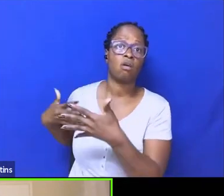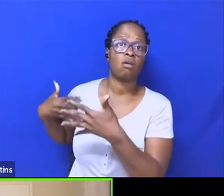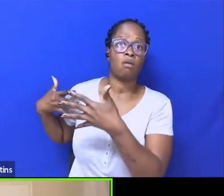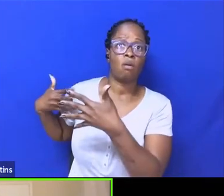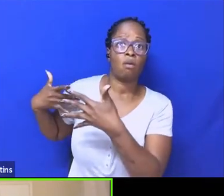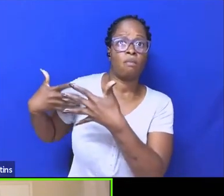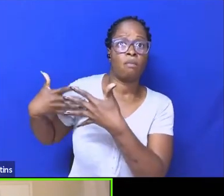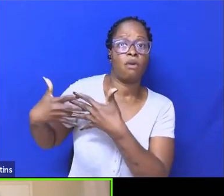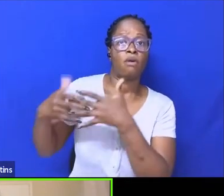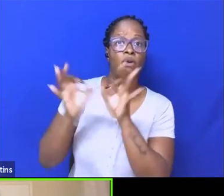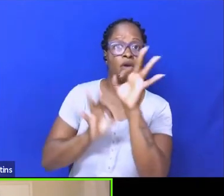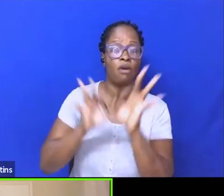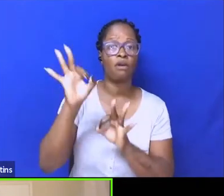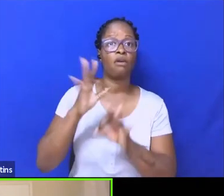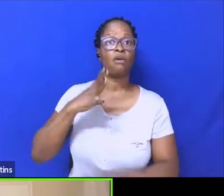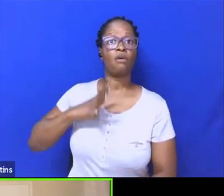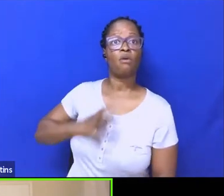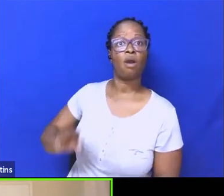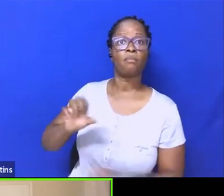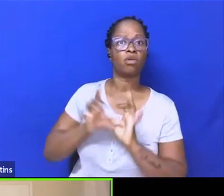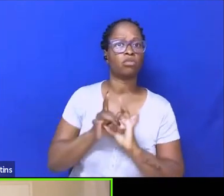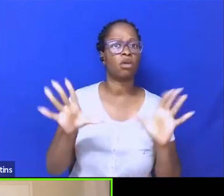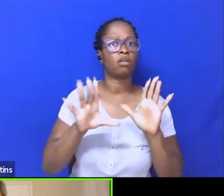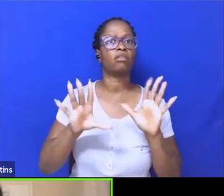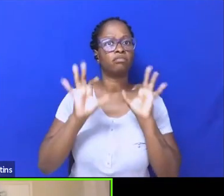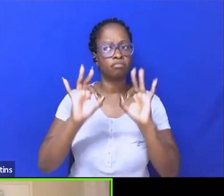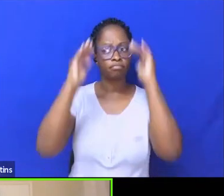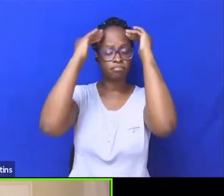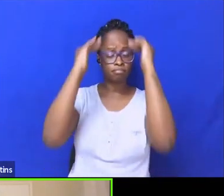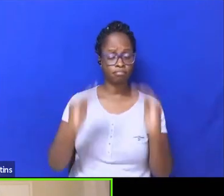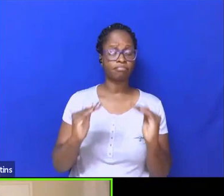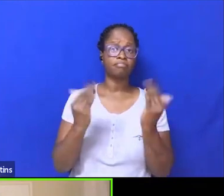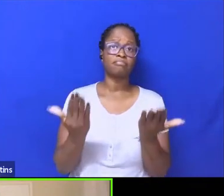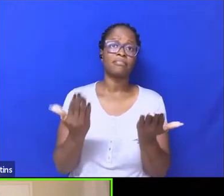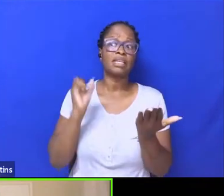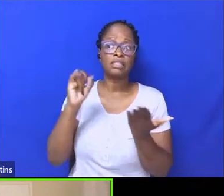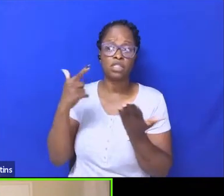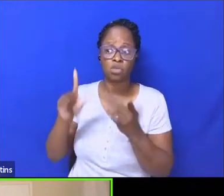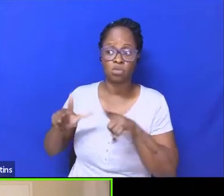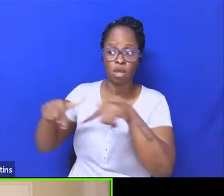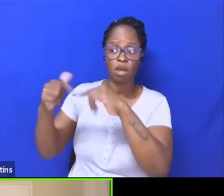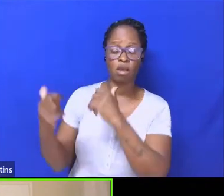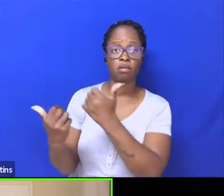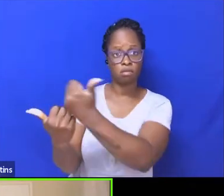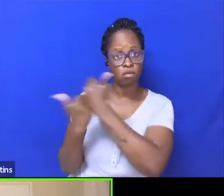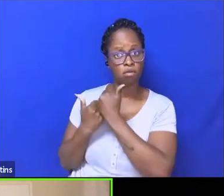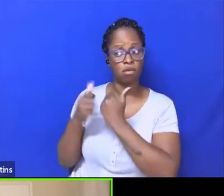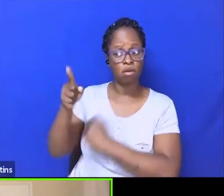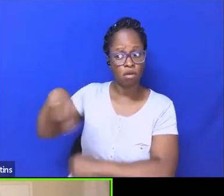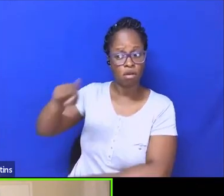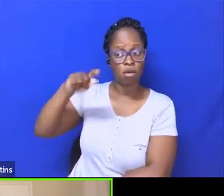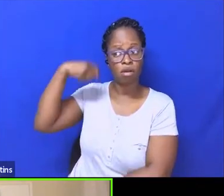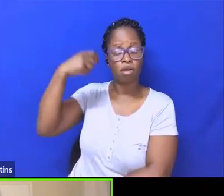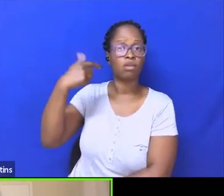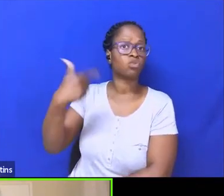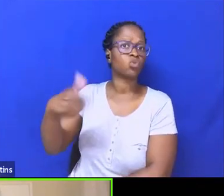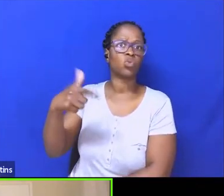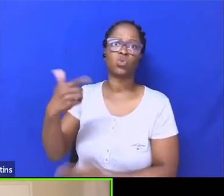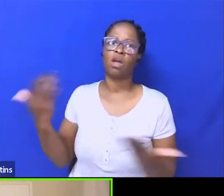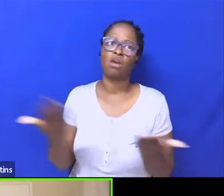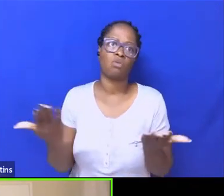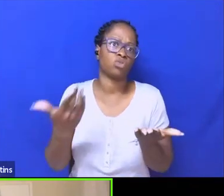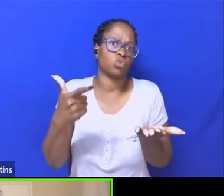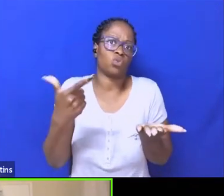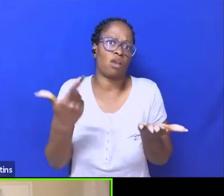acção de as companheiras argentinas hoje não haveria paridade na Chile sem essa acção de